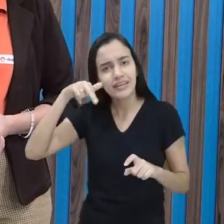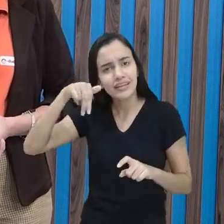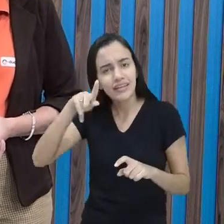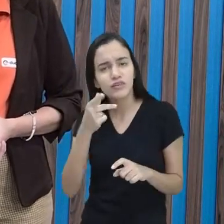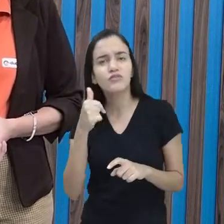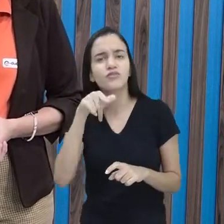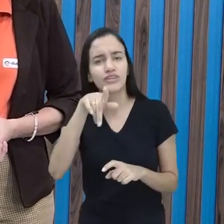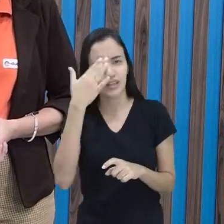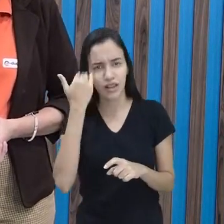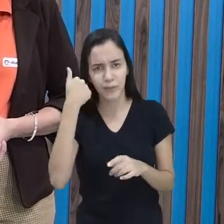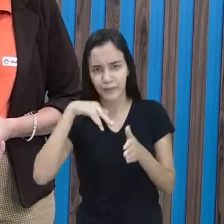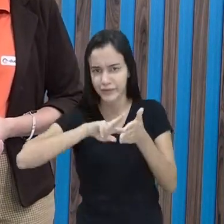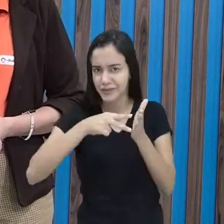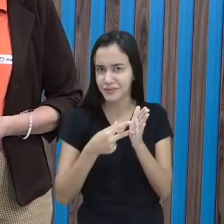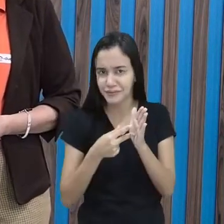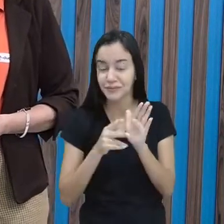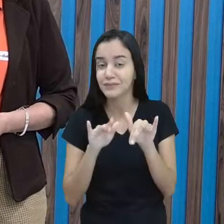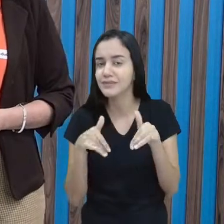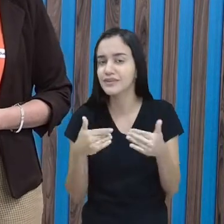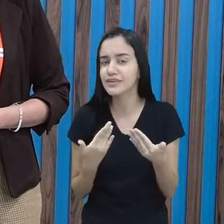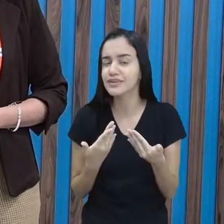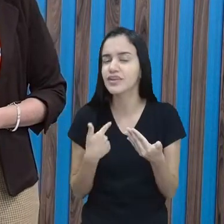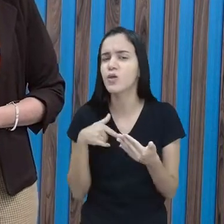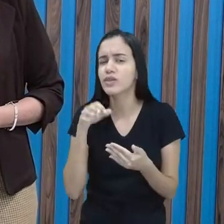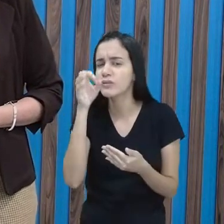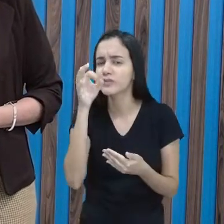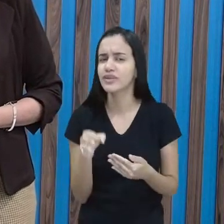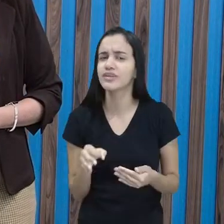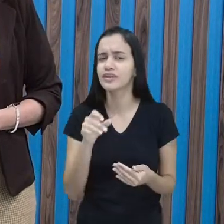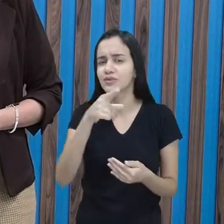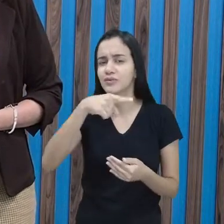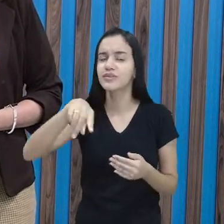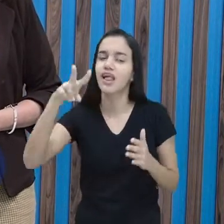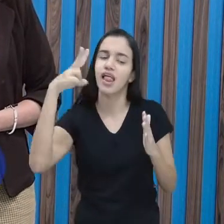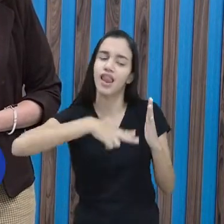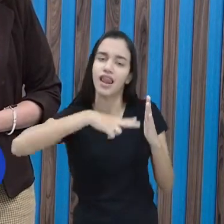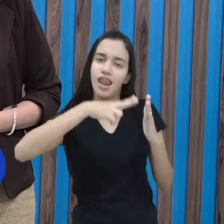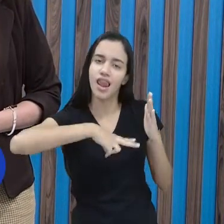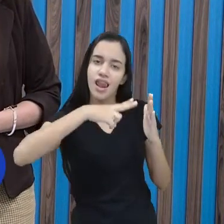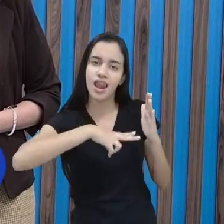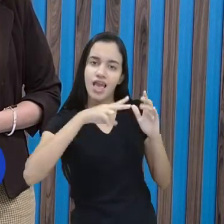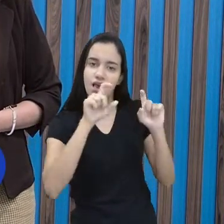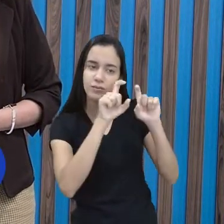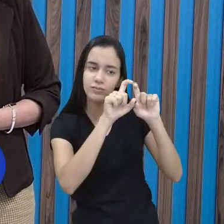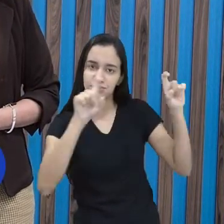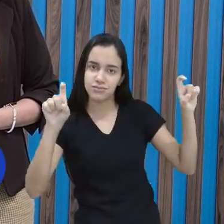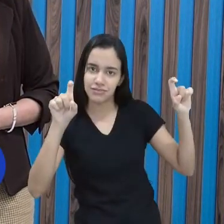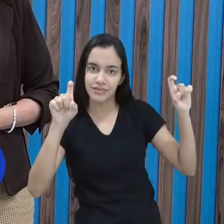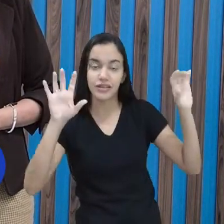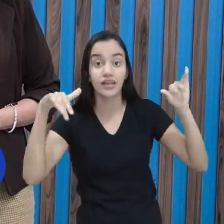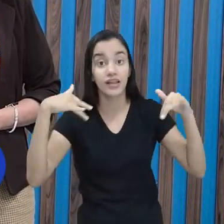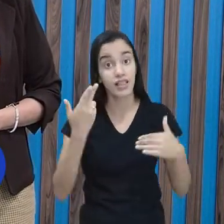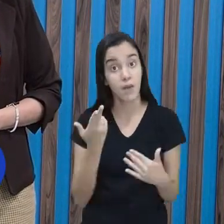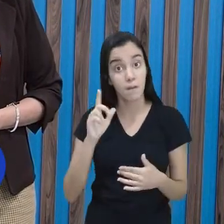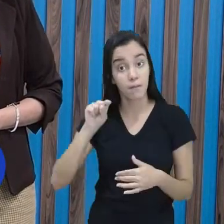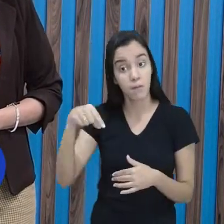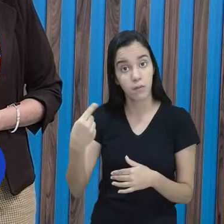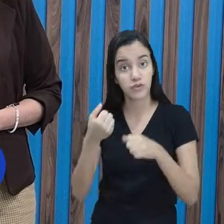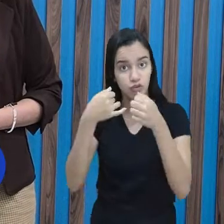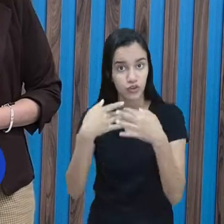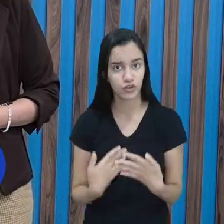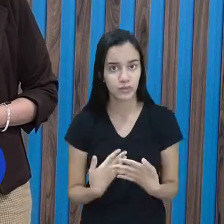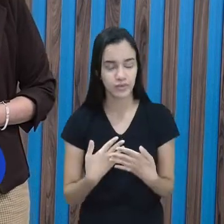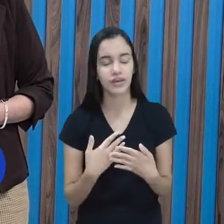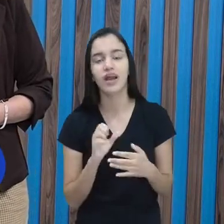significam tirinhas? E aí? Eu tenho certeza que você já leu alguma tirinha. Daqui a pouquinho eu vou explicar melhor do que